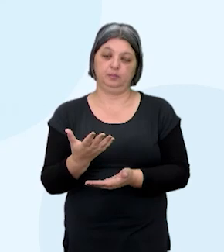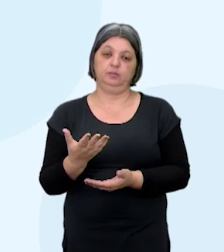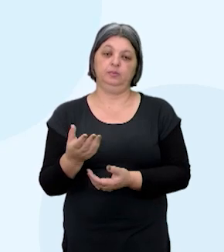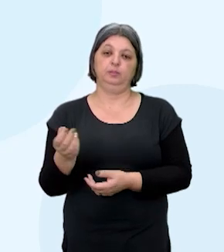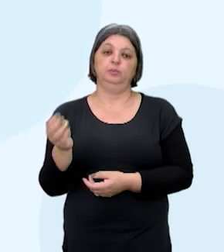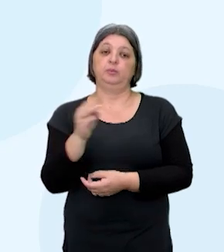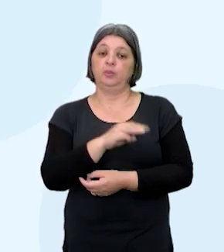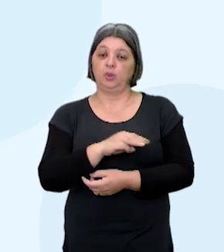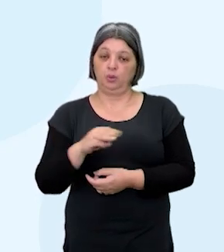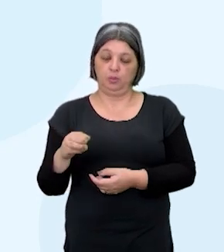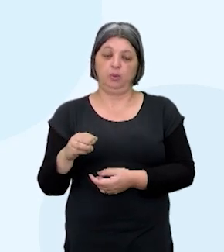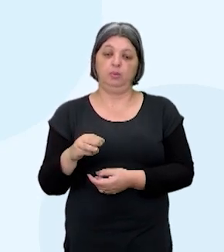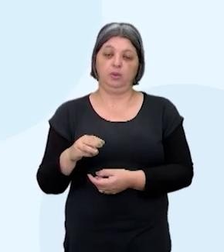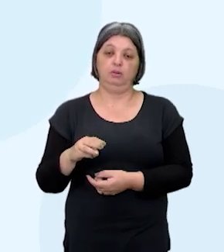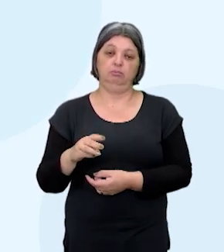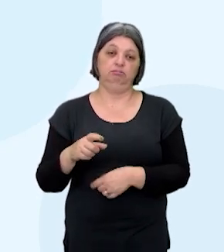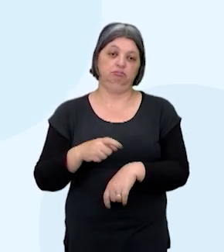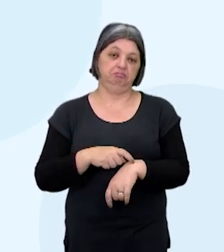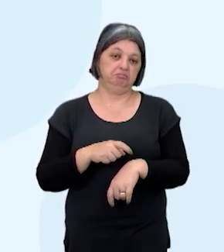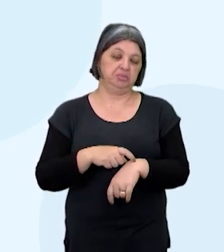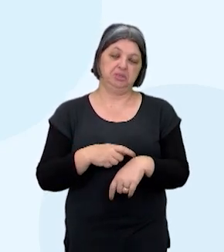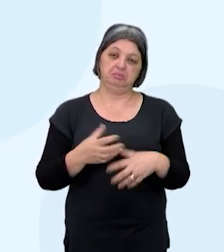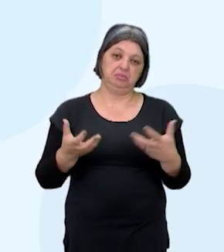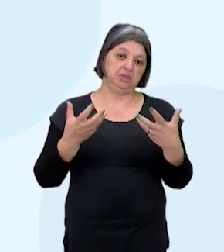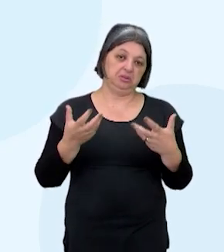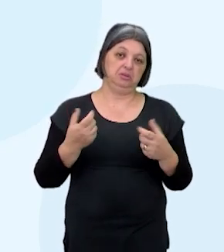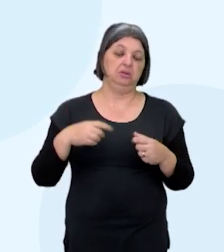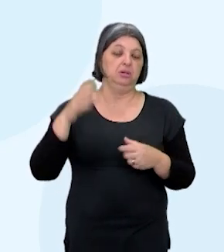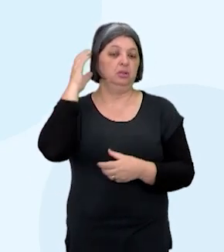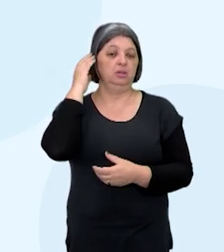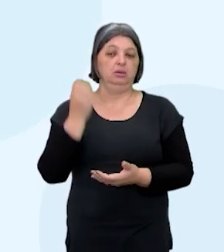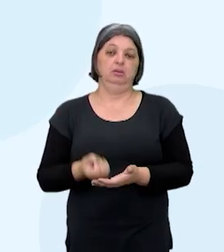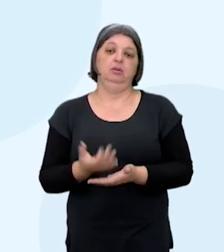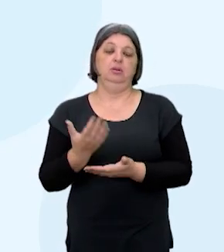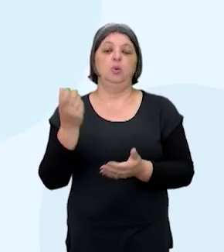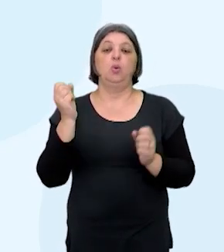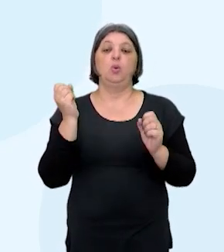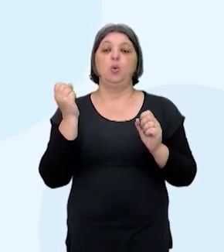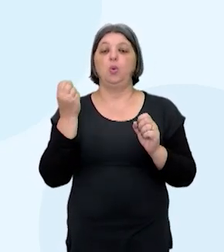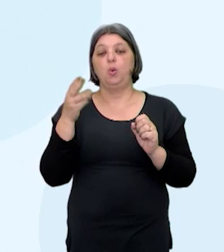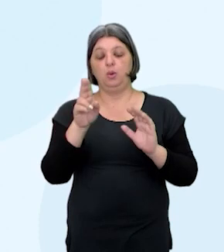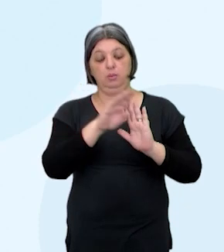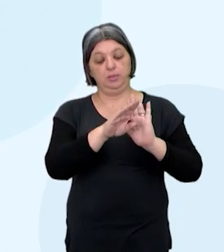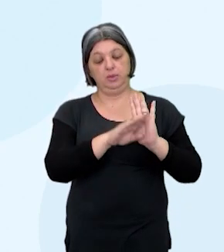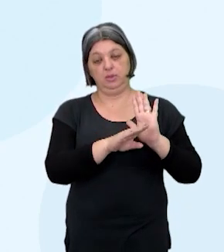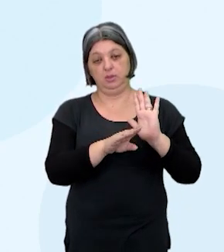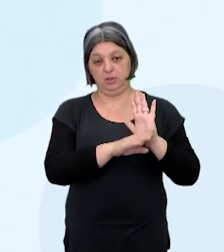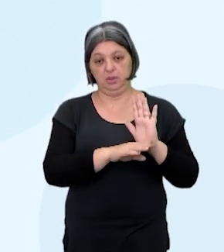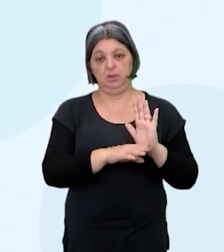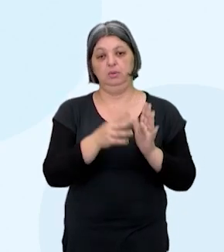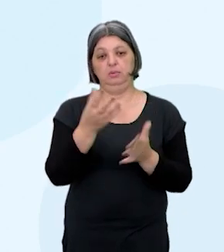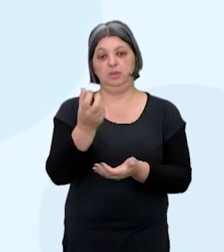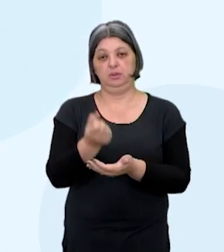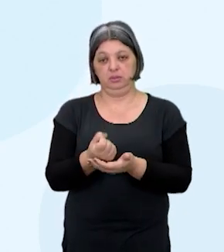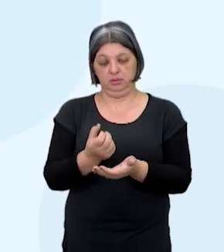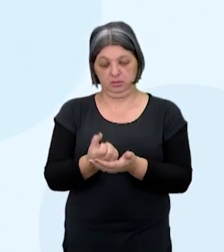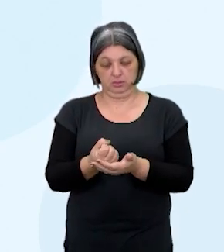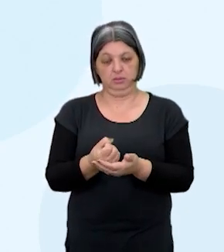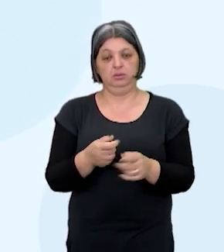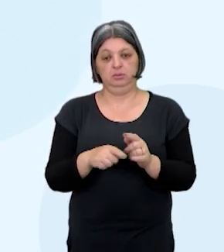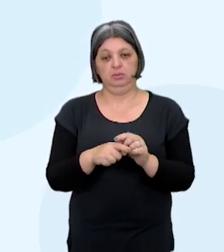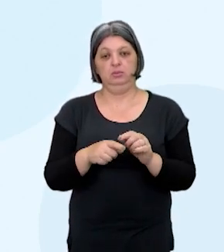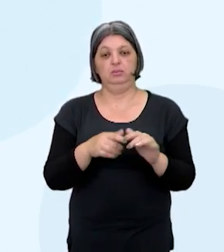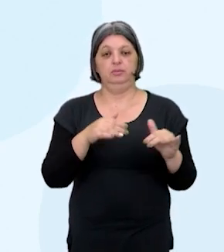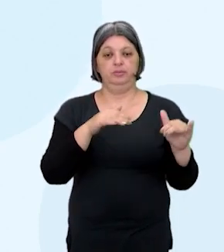momento que nos é oportuno. Os podcasts, programas ou arquivos gravados em formato digital e que ficam armazenados